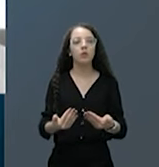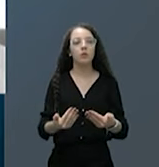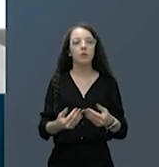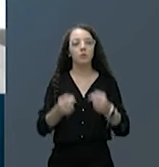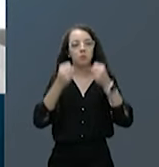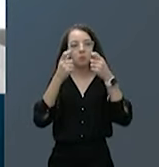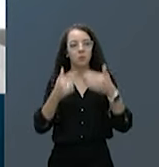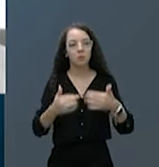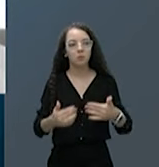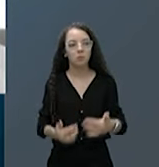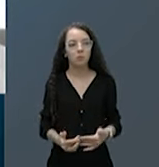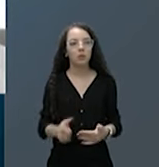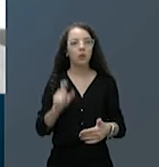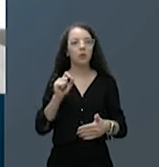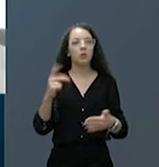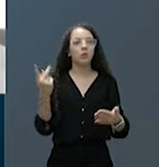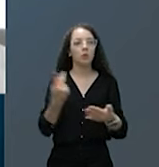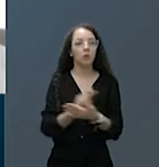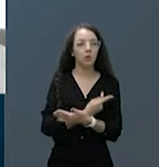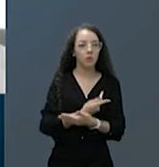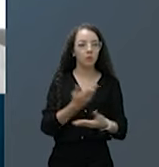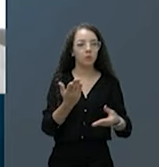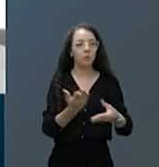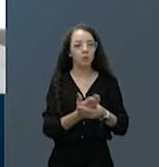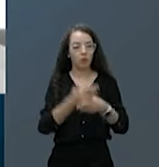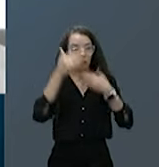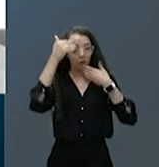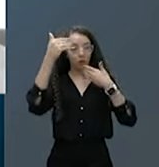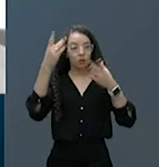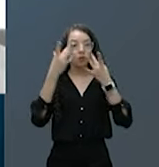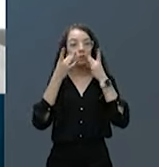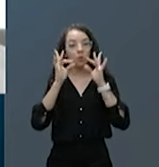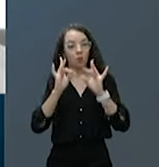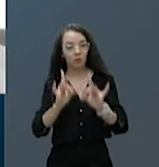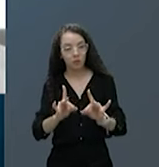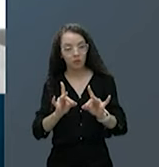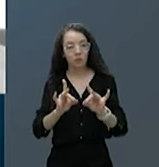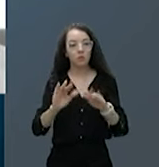ressaltar da tribuna, agradecendo enormemente a atenção de Vossa Excelência, rogando,